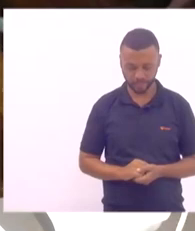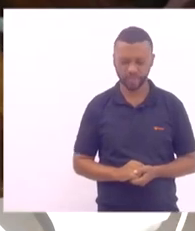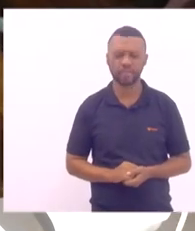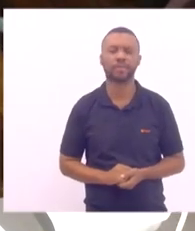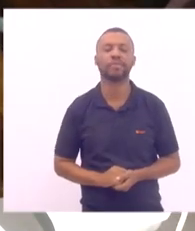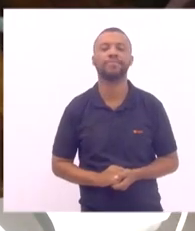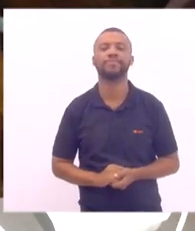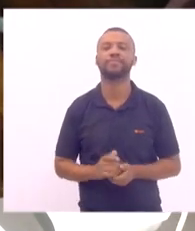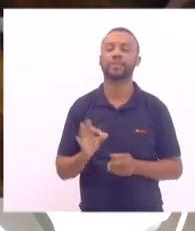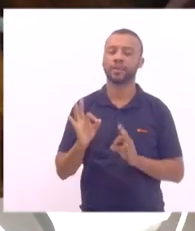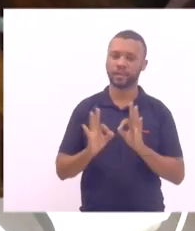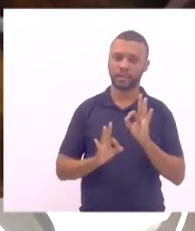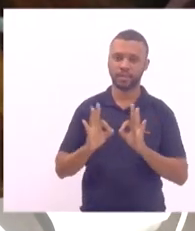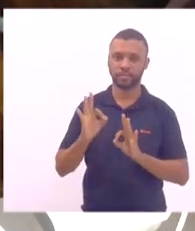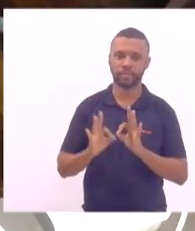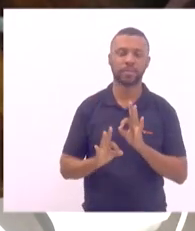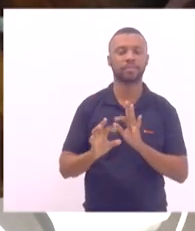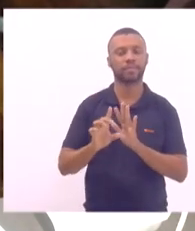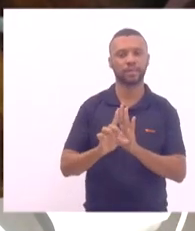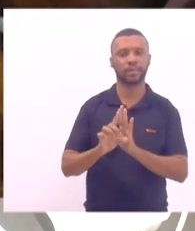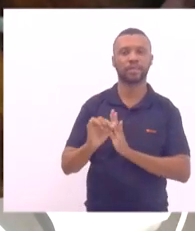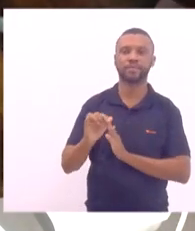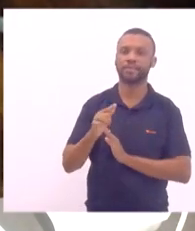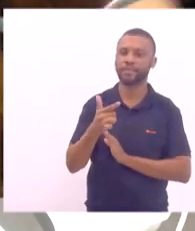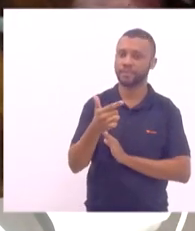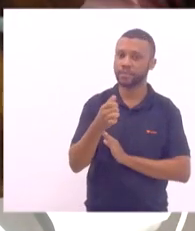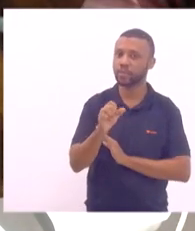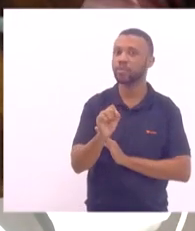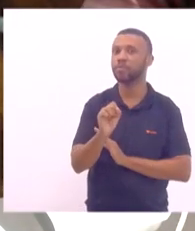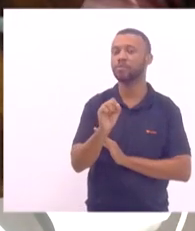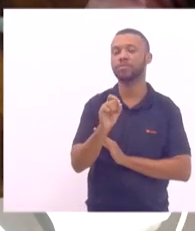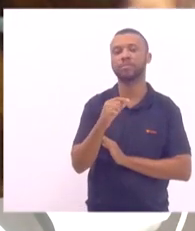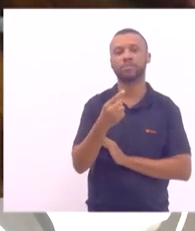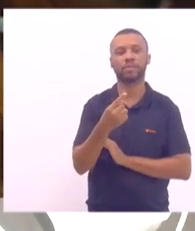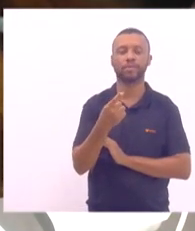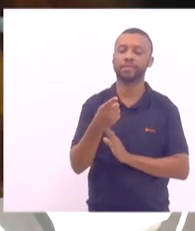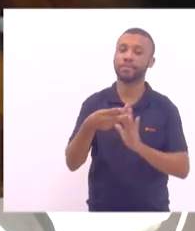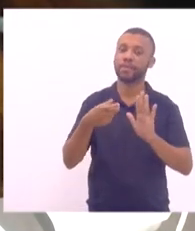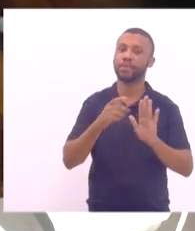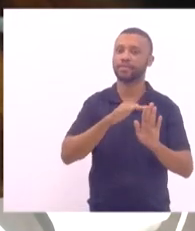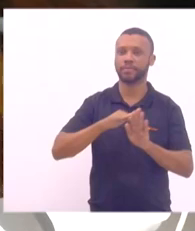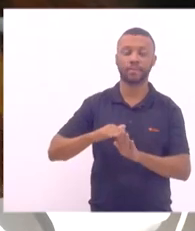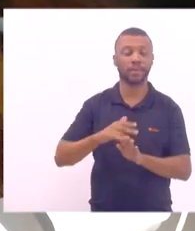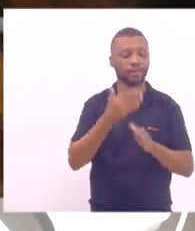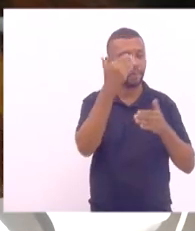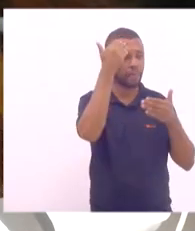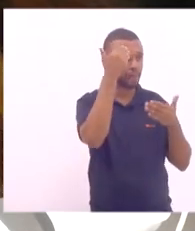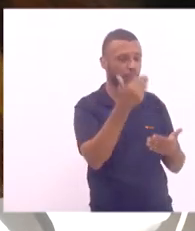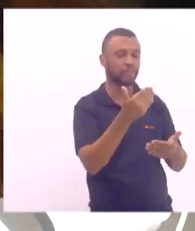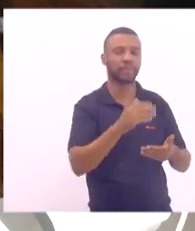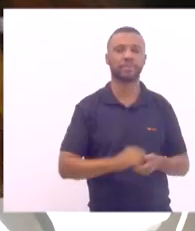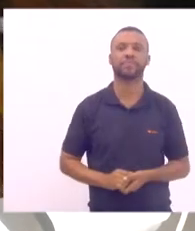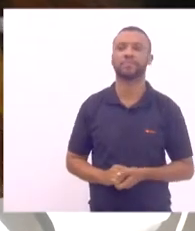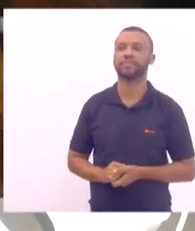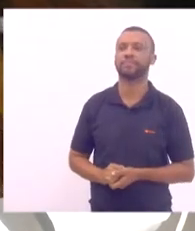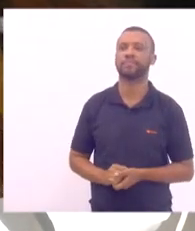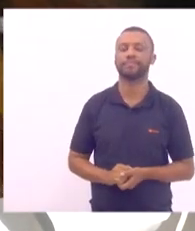fizeram a lei... 28... Nós vamos derrubar com o Luiz. Muito obrigado. Muito